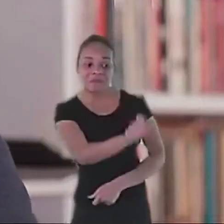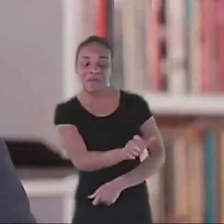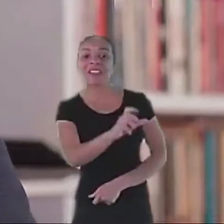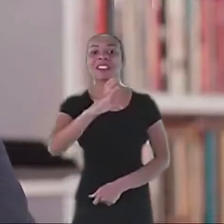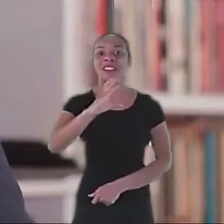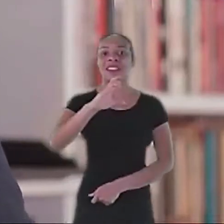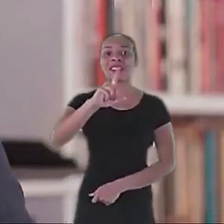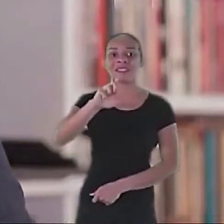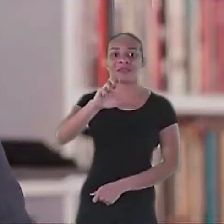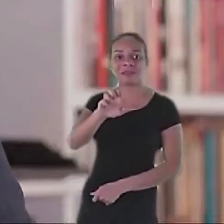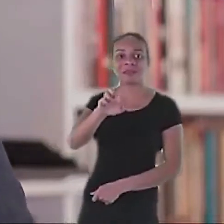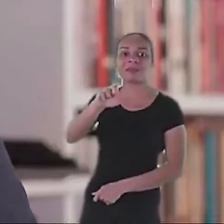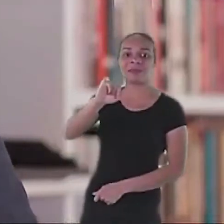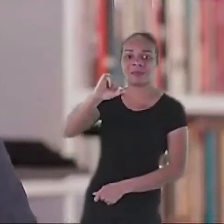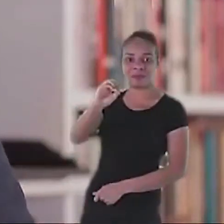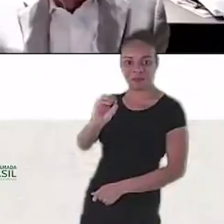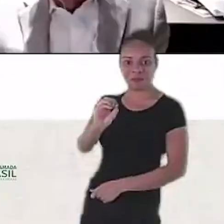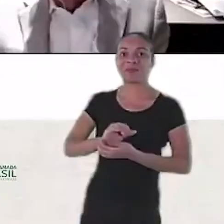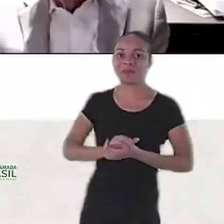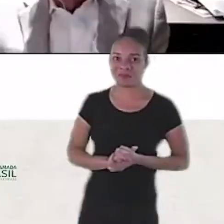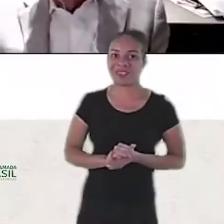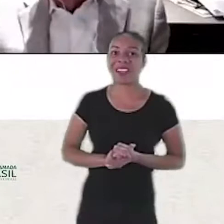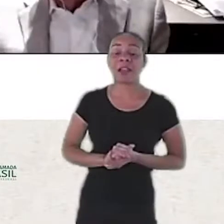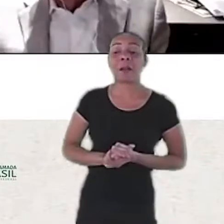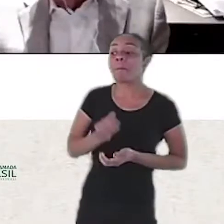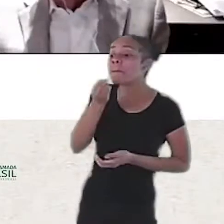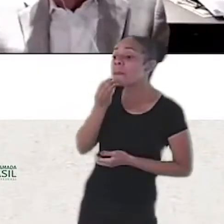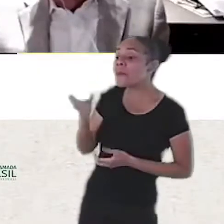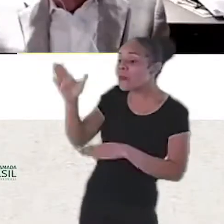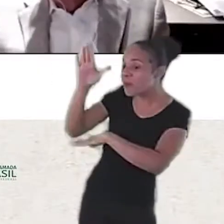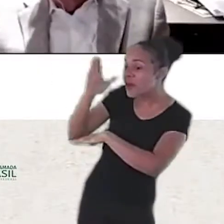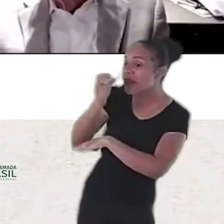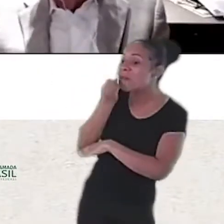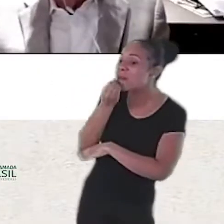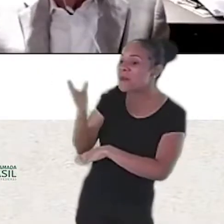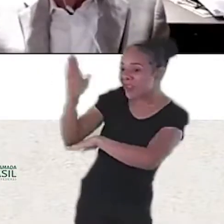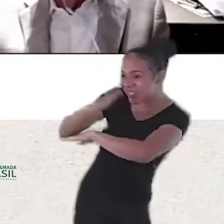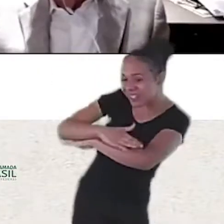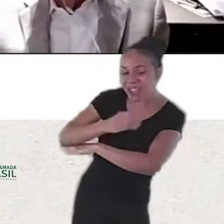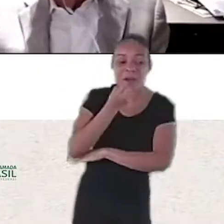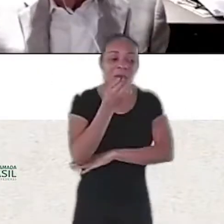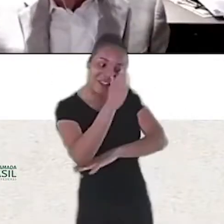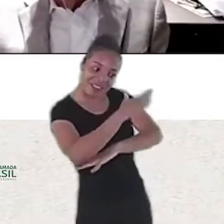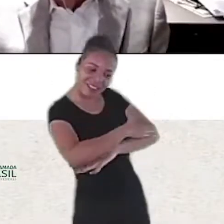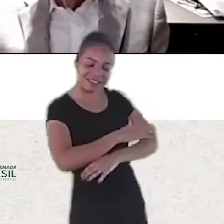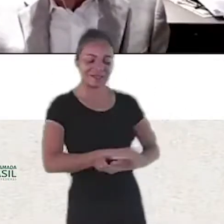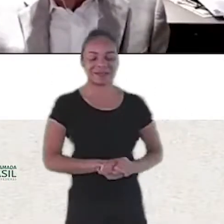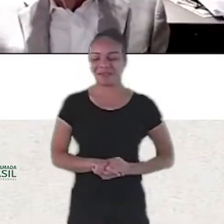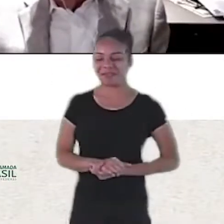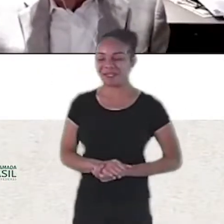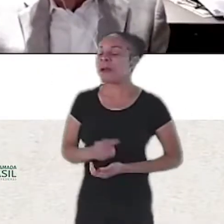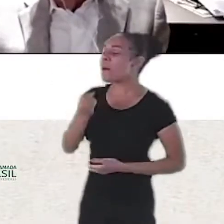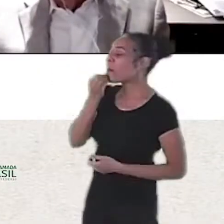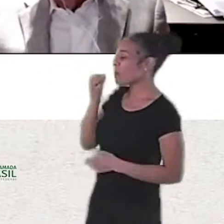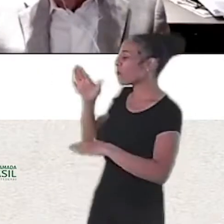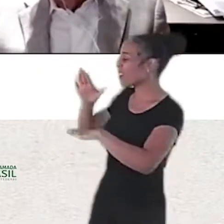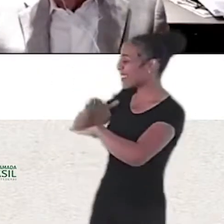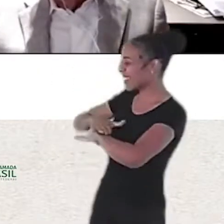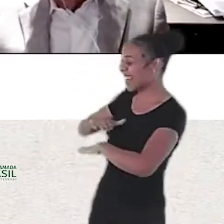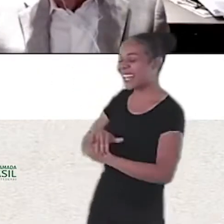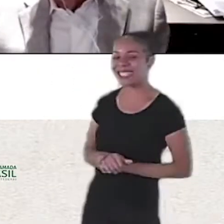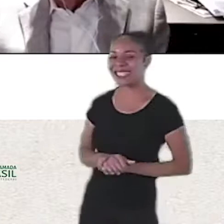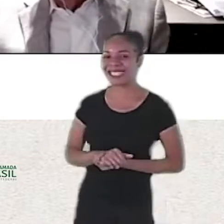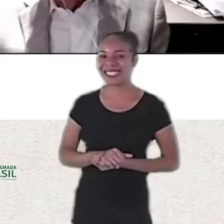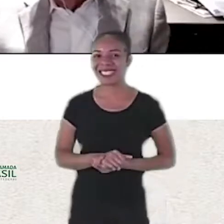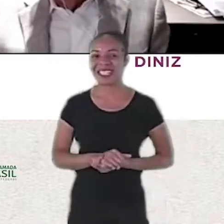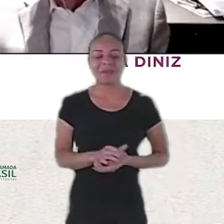Muito boa tarde, Barreto. Muito boa tarde, Campolina. Muito boa tarde. Uma felicidade falar com